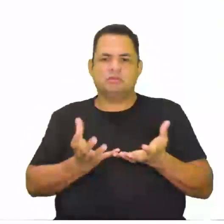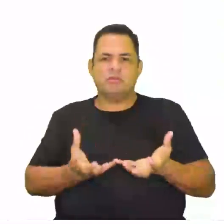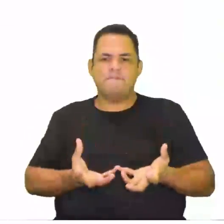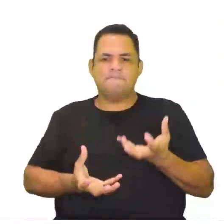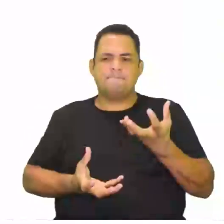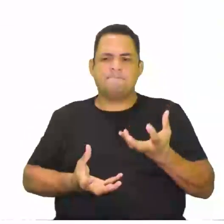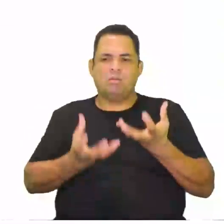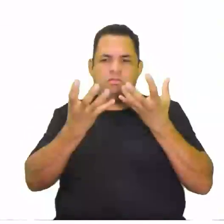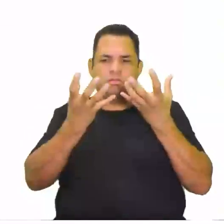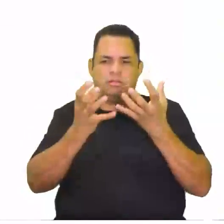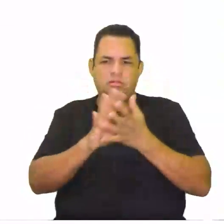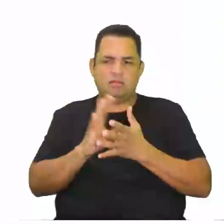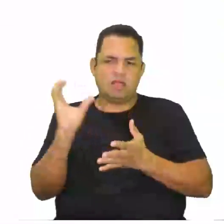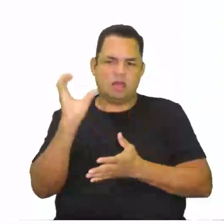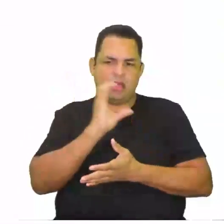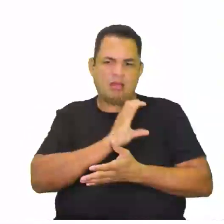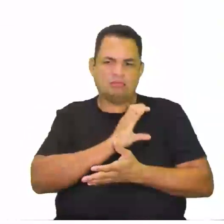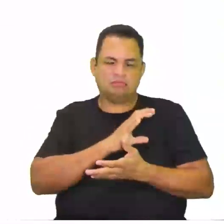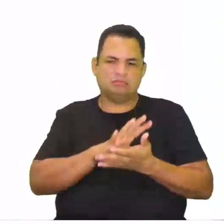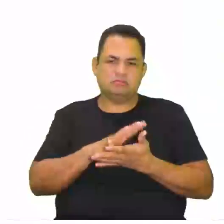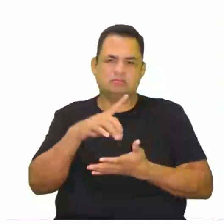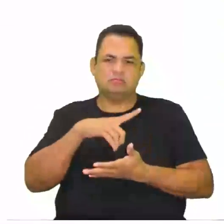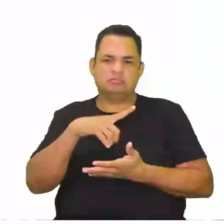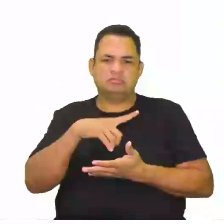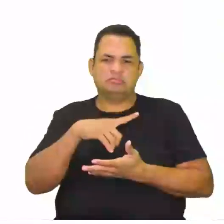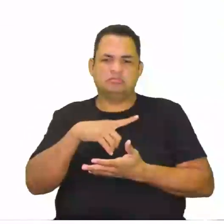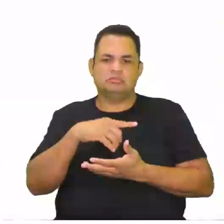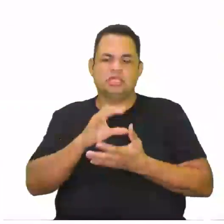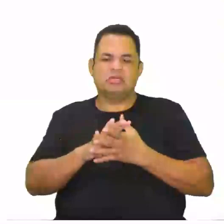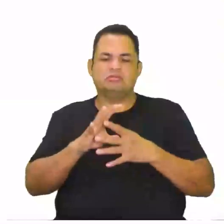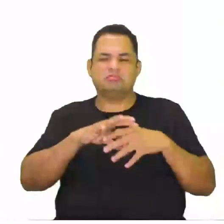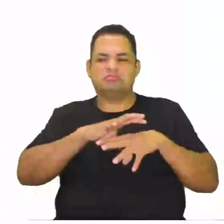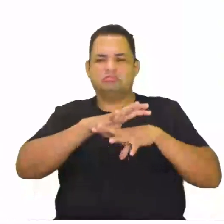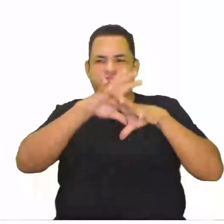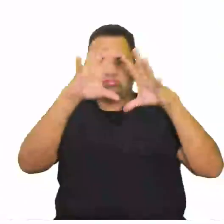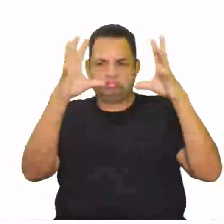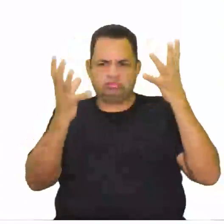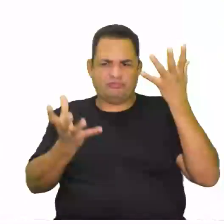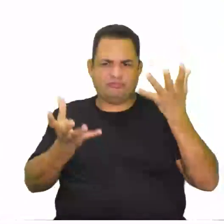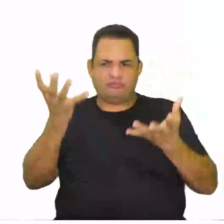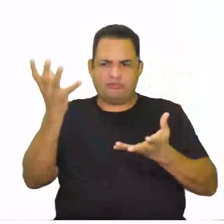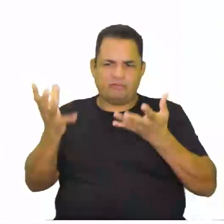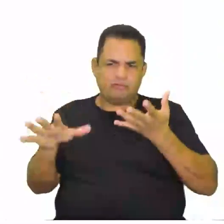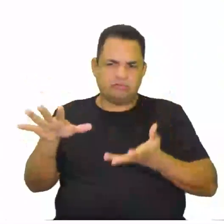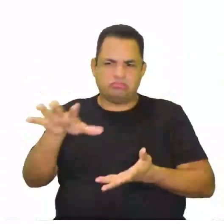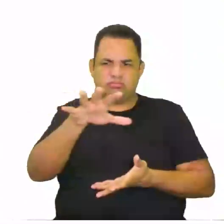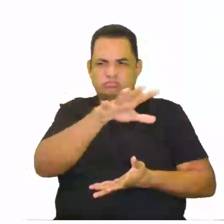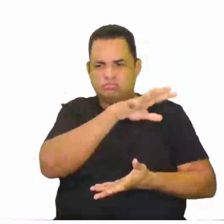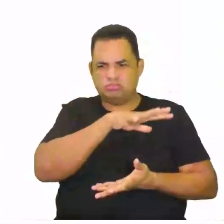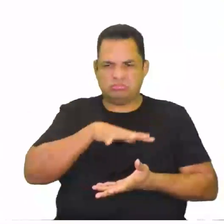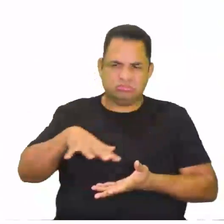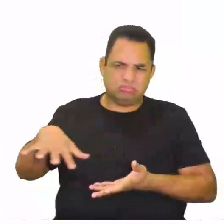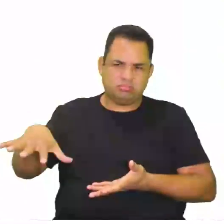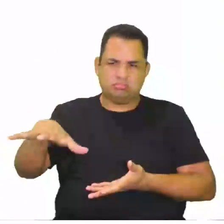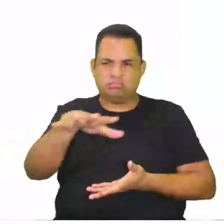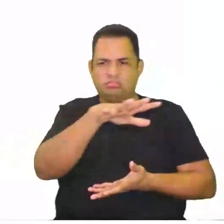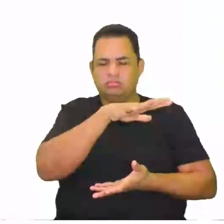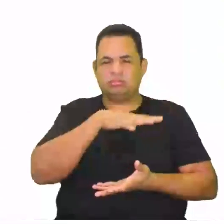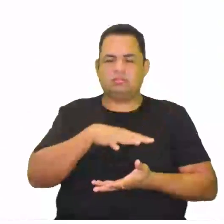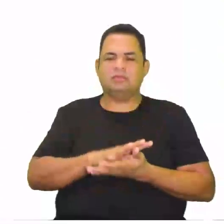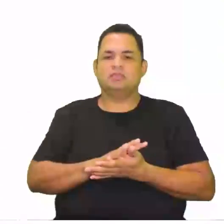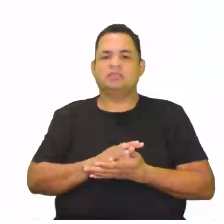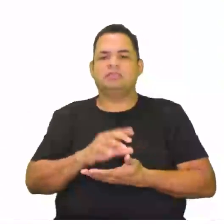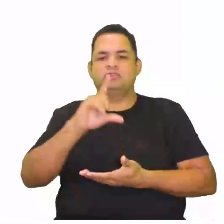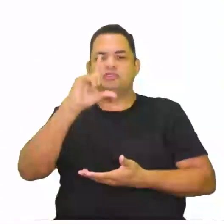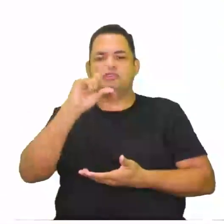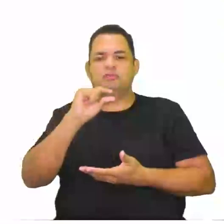combustão violenta, que acaba por muitas vezes também gerando incêndios, né? Então, minimizar o máximo possível o